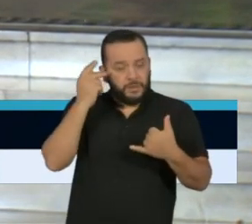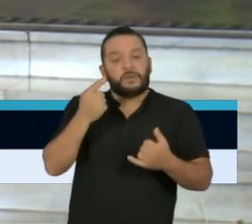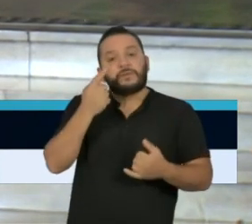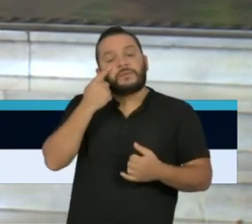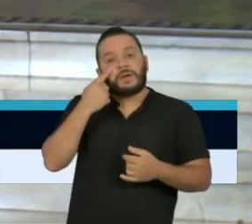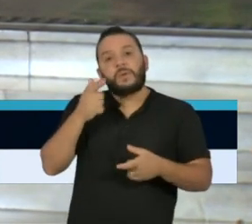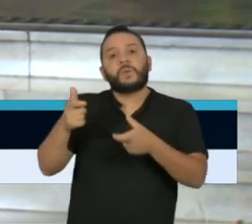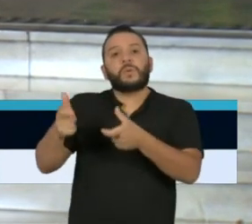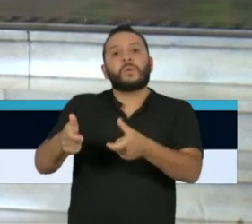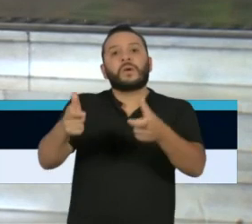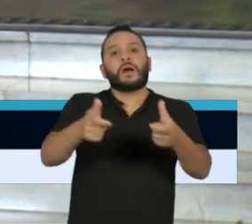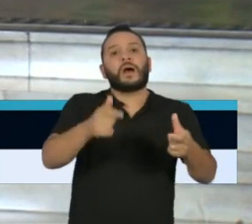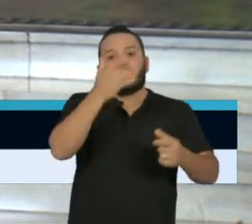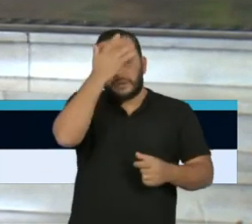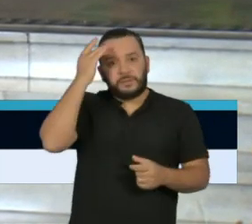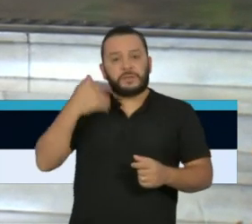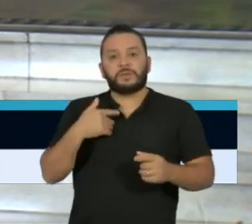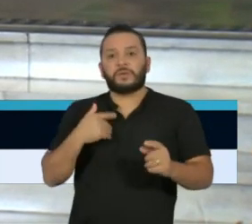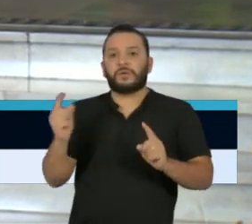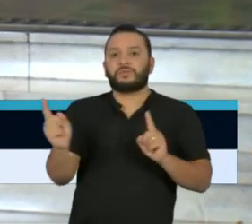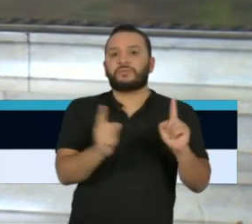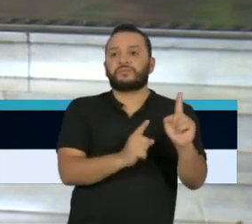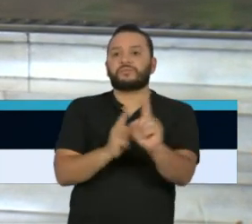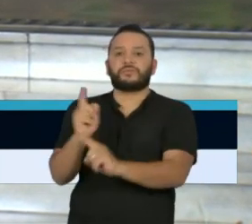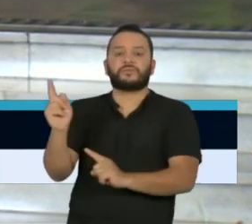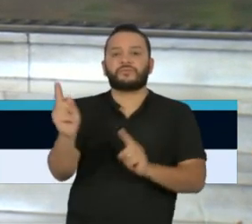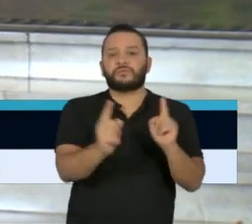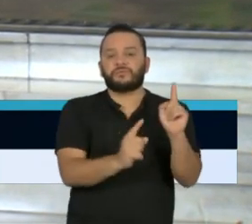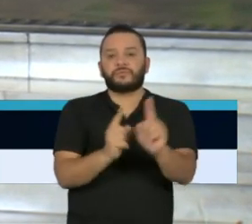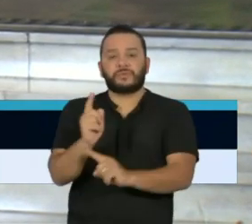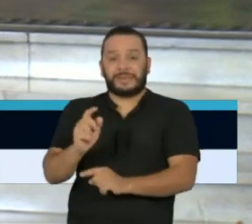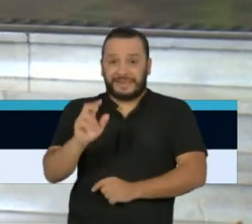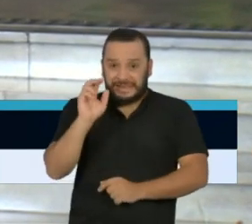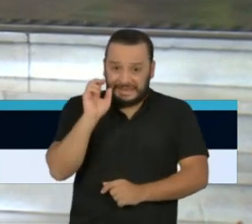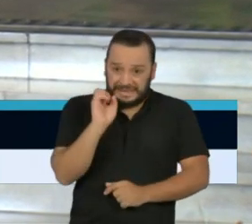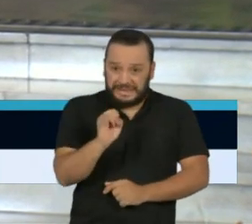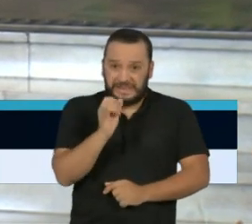locais aonde essas pessoas estarão e aonde existir